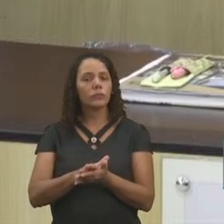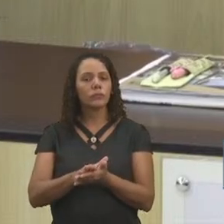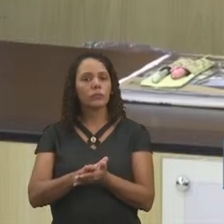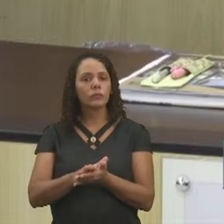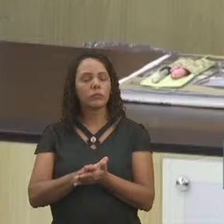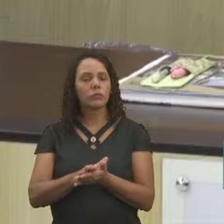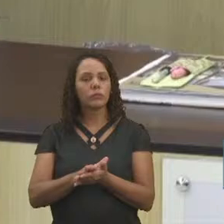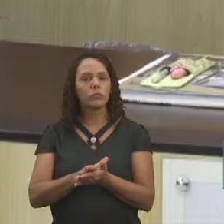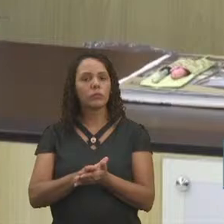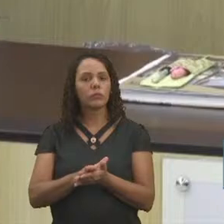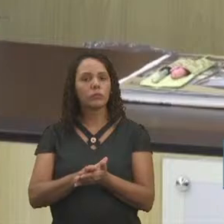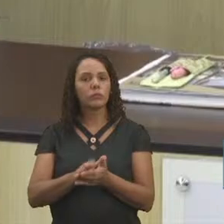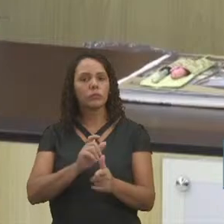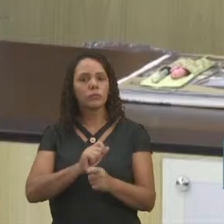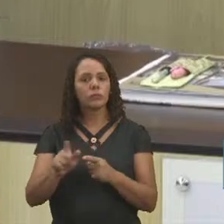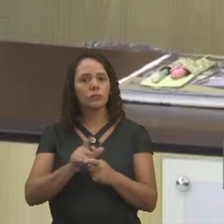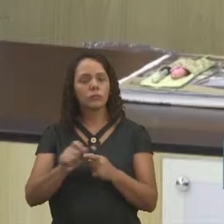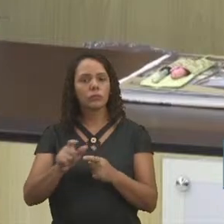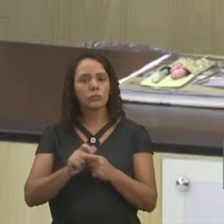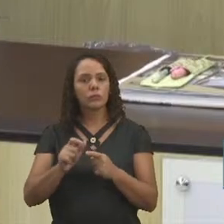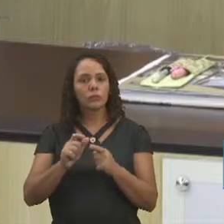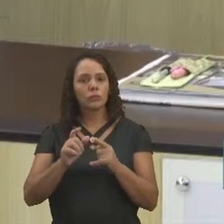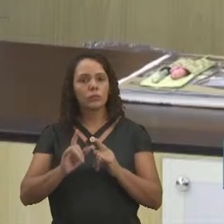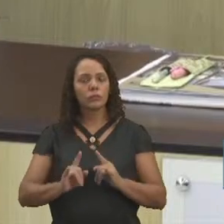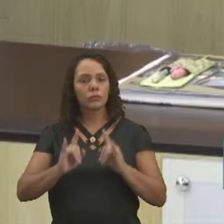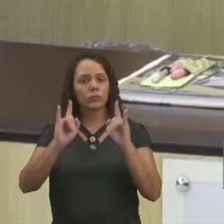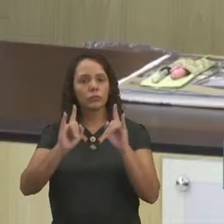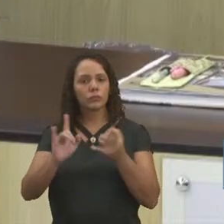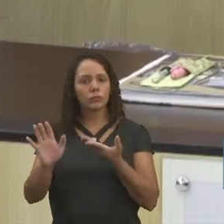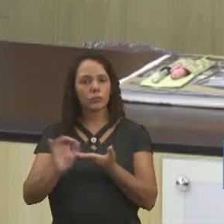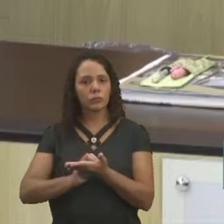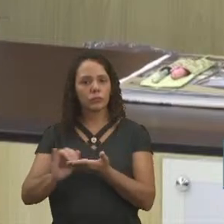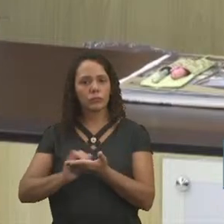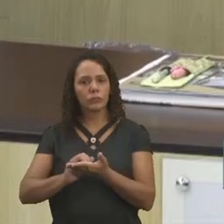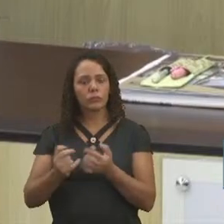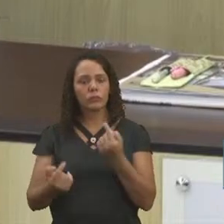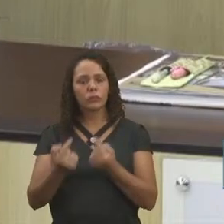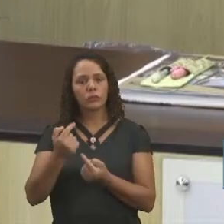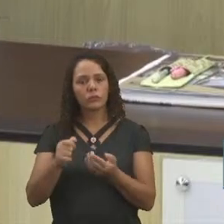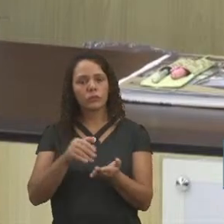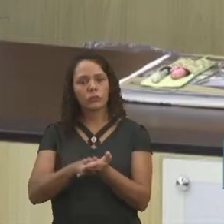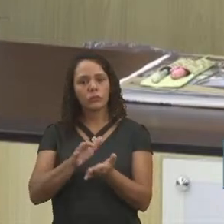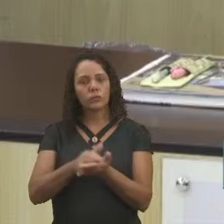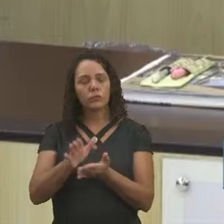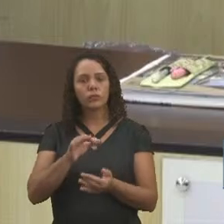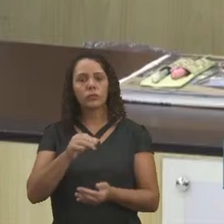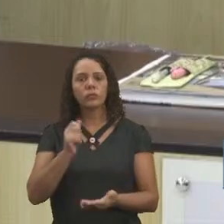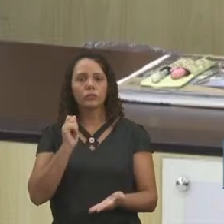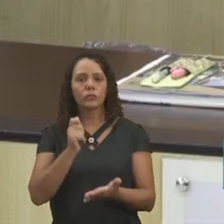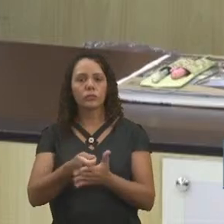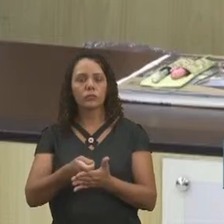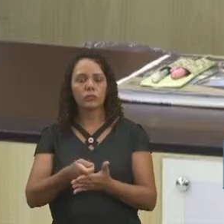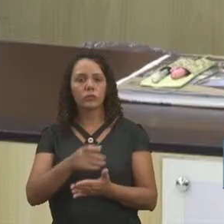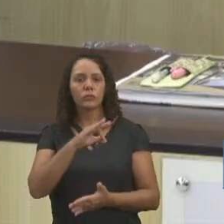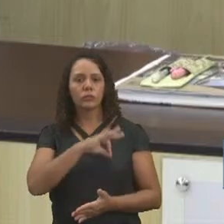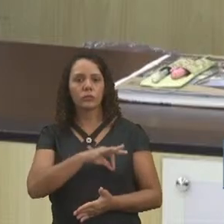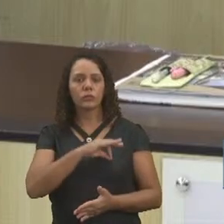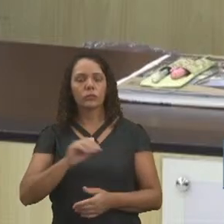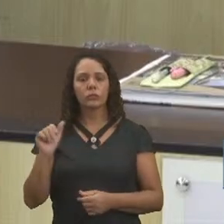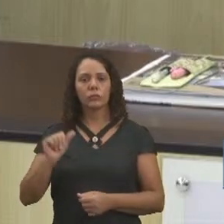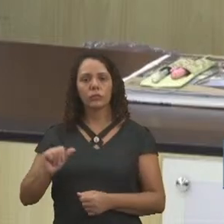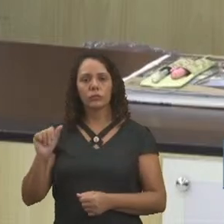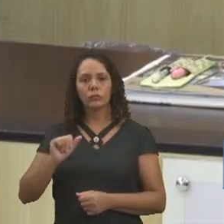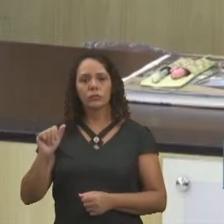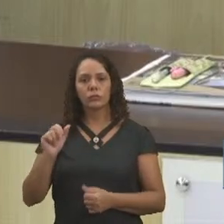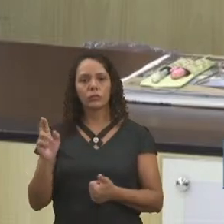de prédios para alocar secretarias? Qual os gastos com a folha de pagamento para assessores e cargos